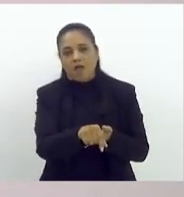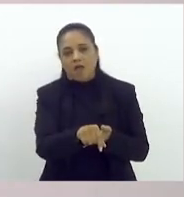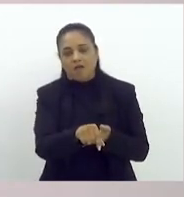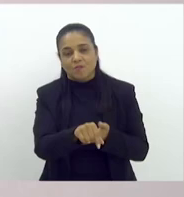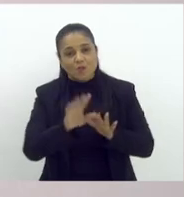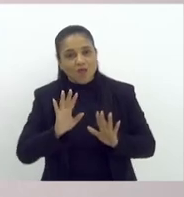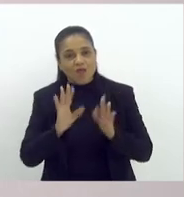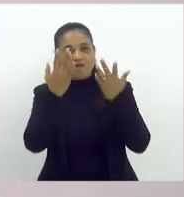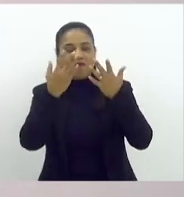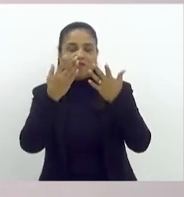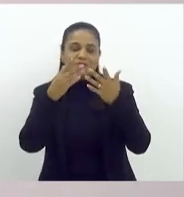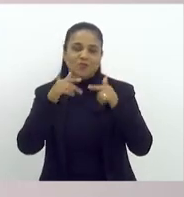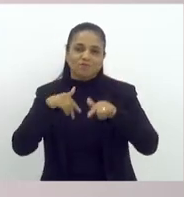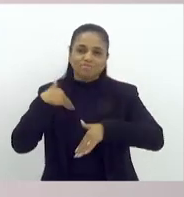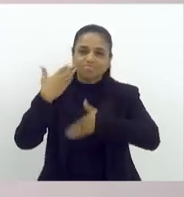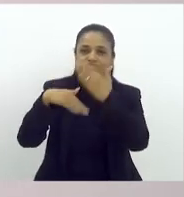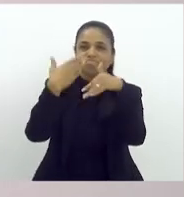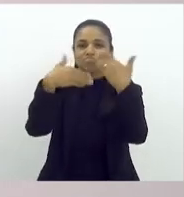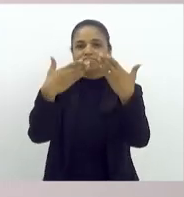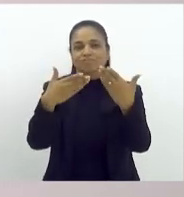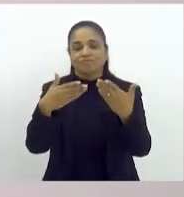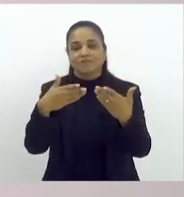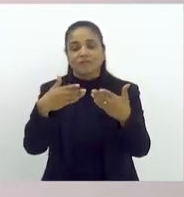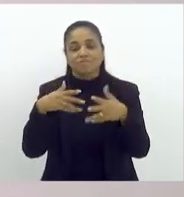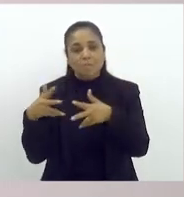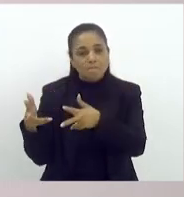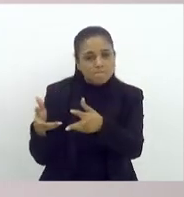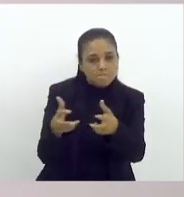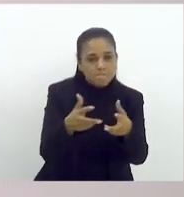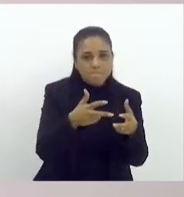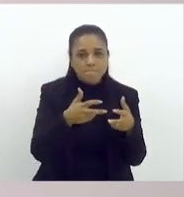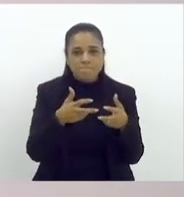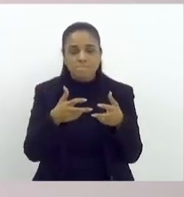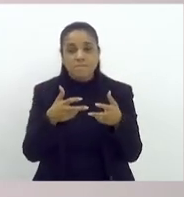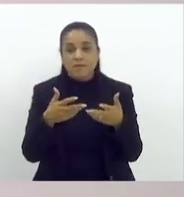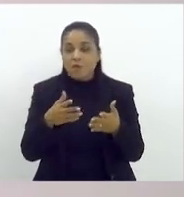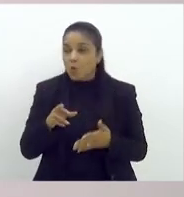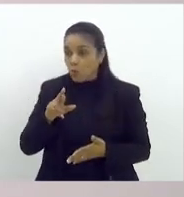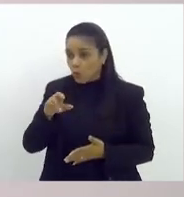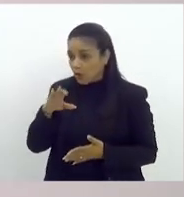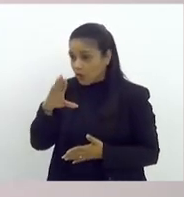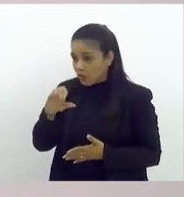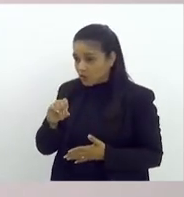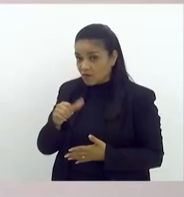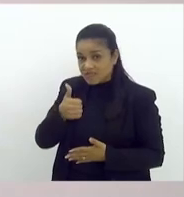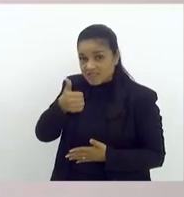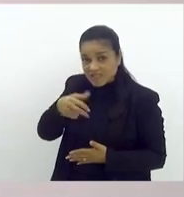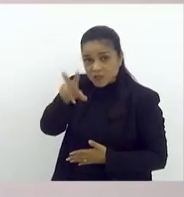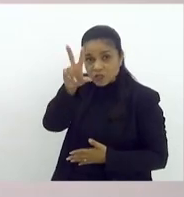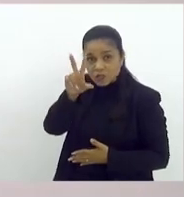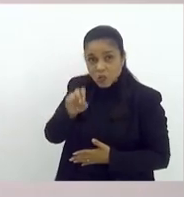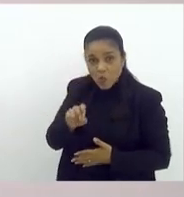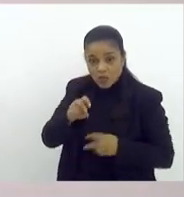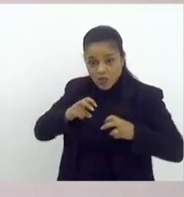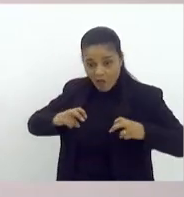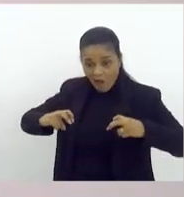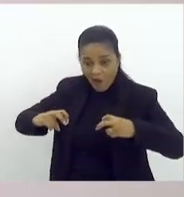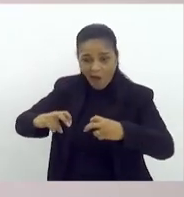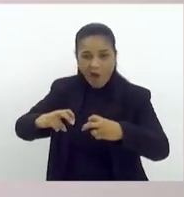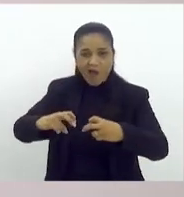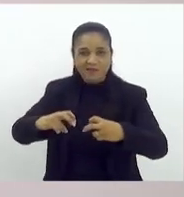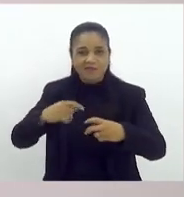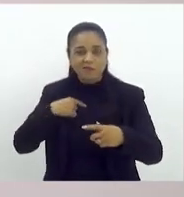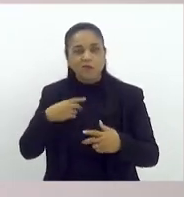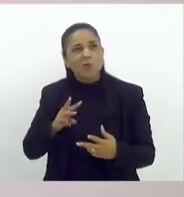aquele evento acontecer então verificar o rico hoje falou de 150 rodas Eu tenho um site